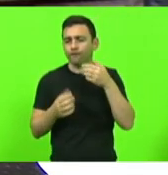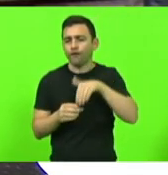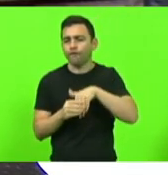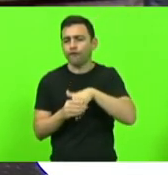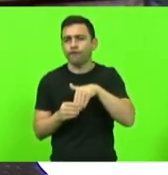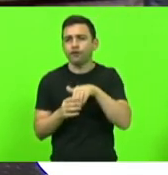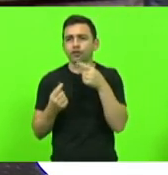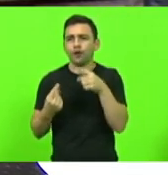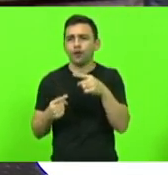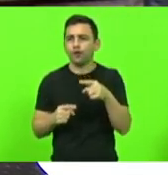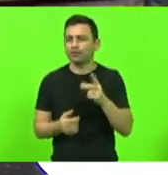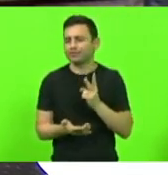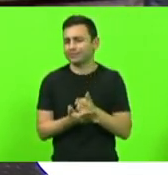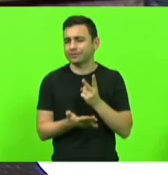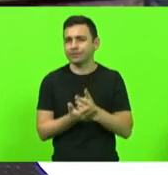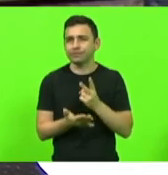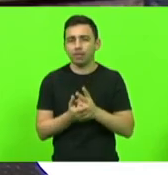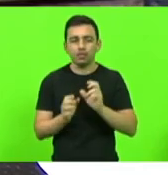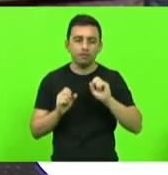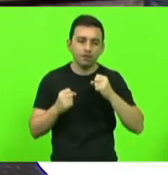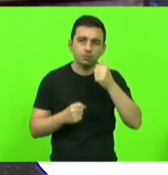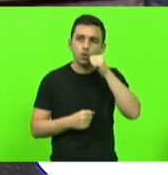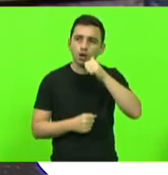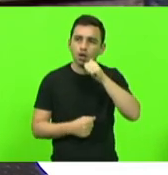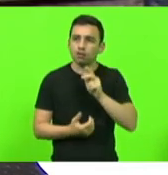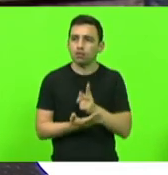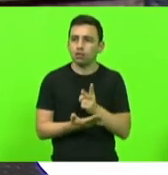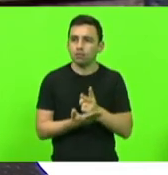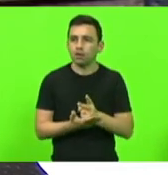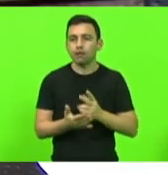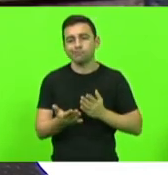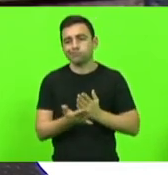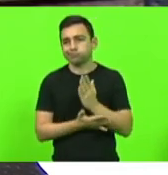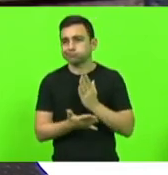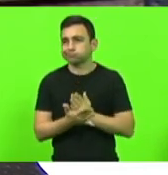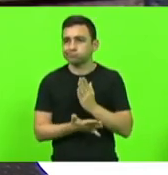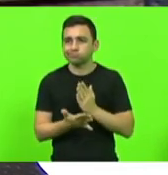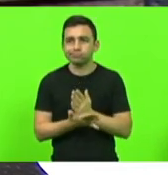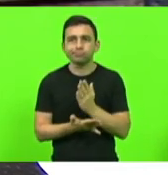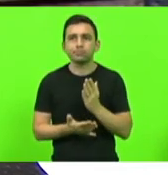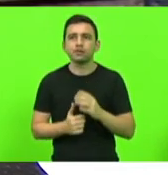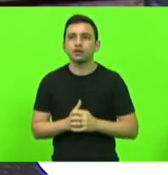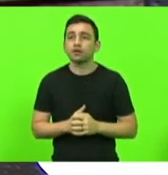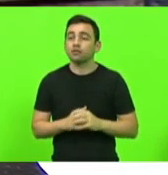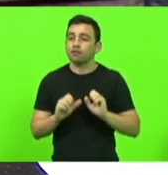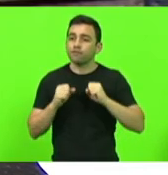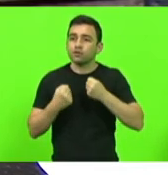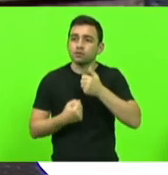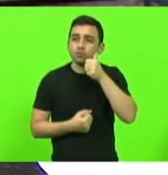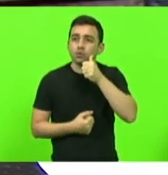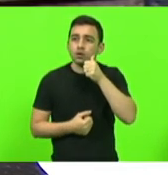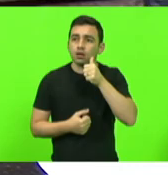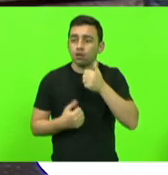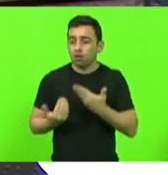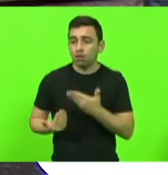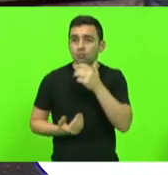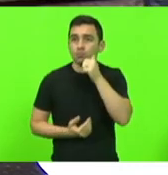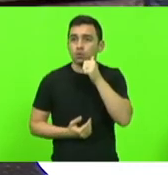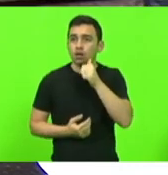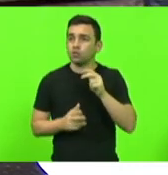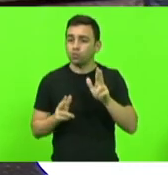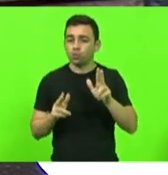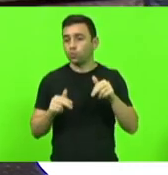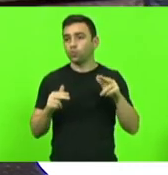a tantos projetos de defesa da mulher, a ser aprovado aqui projetos de defesa da mulher, e a mulher não parar nunca de